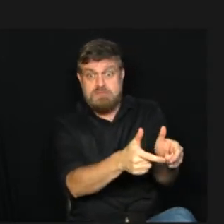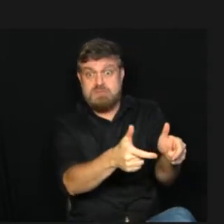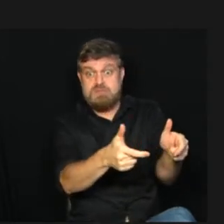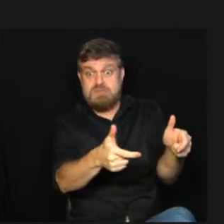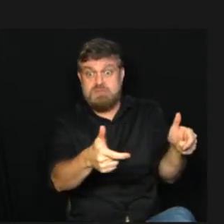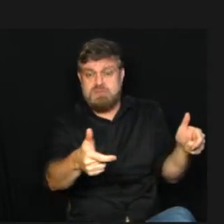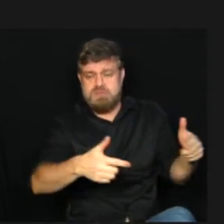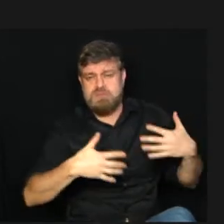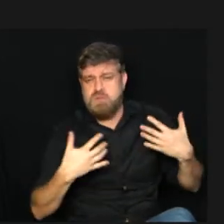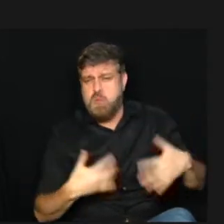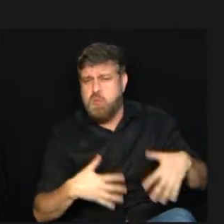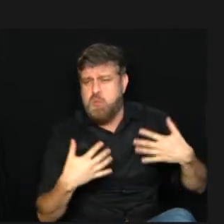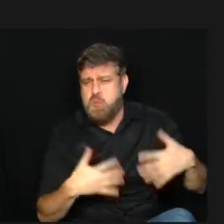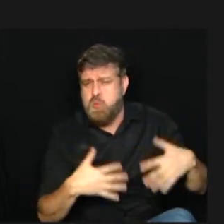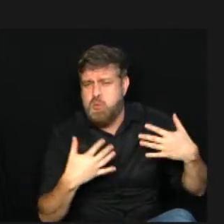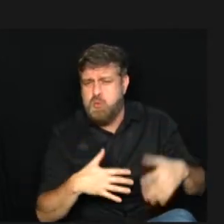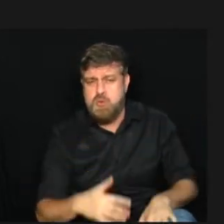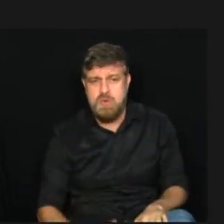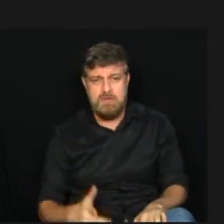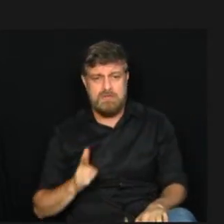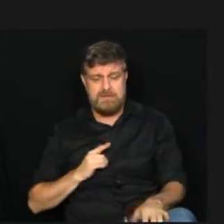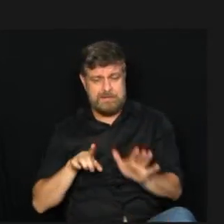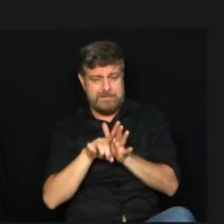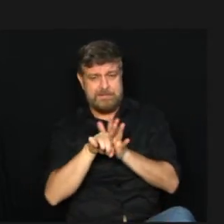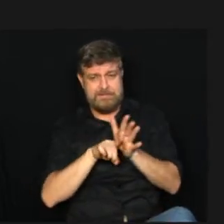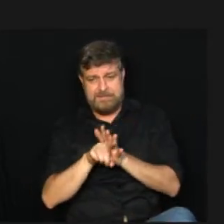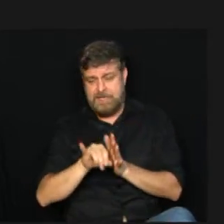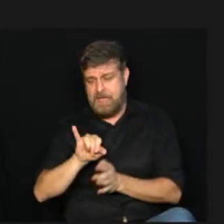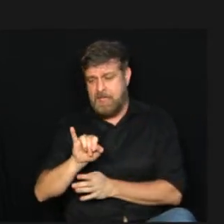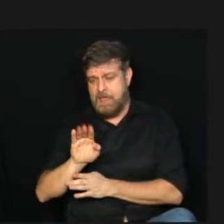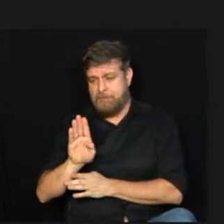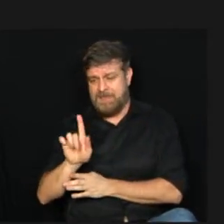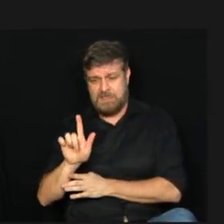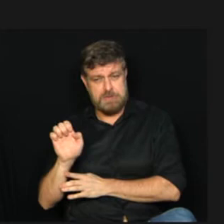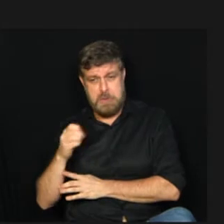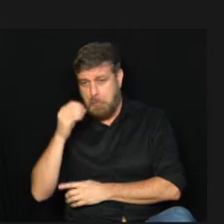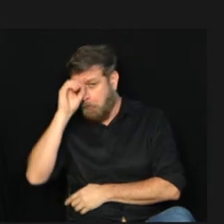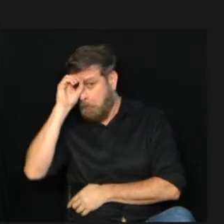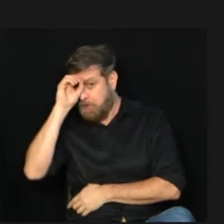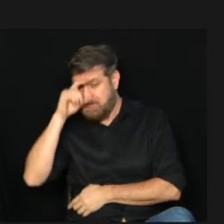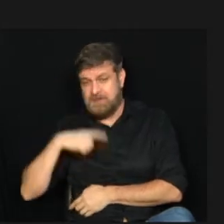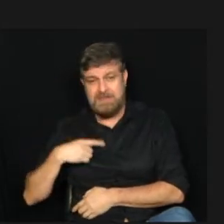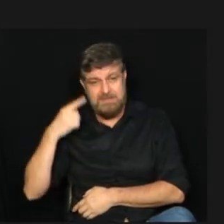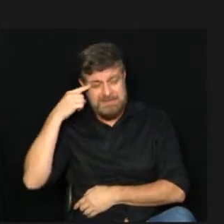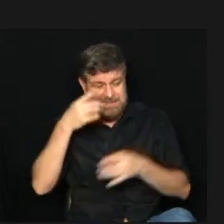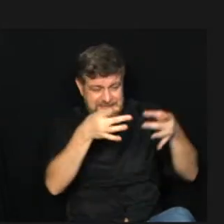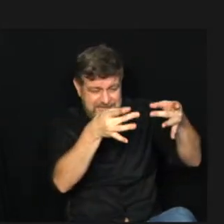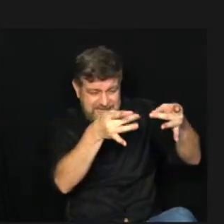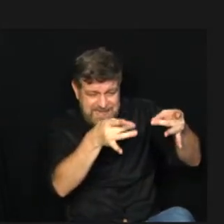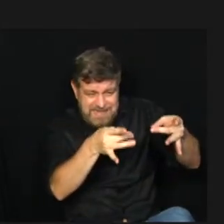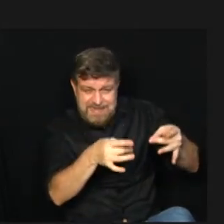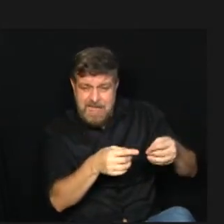do conhecido no próprio IBGE, e se faz necessário pensar nos pormenores e no seu desenvolvimento como um